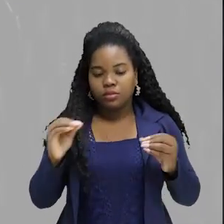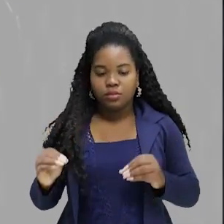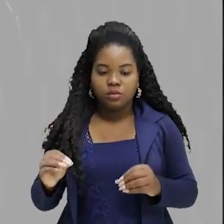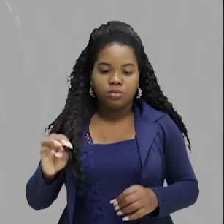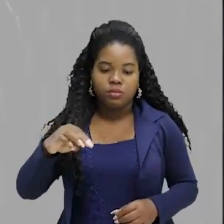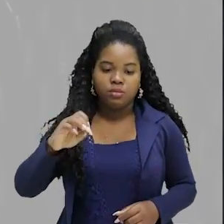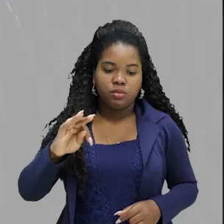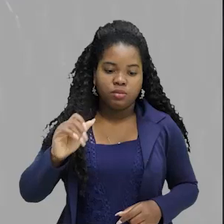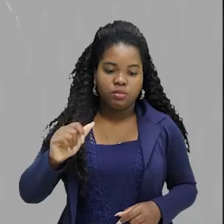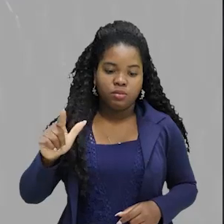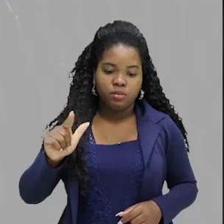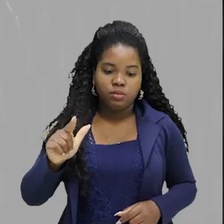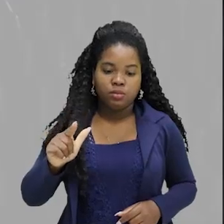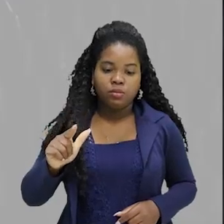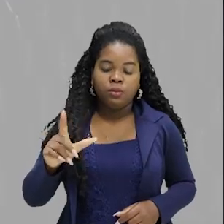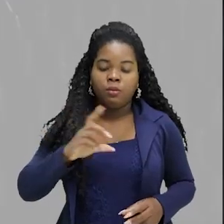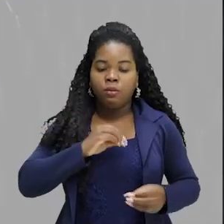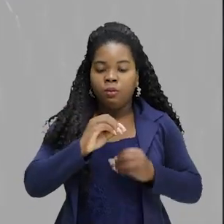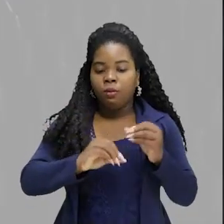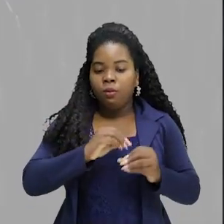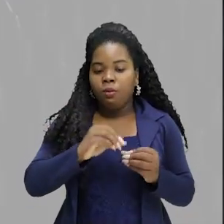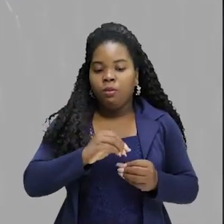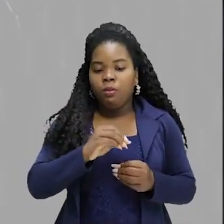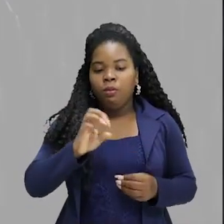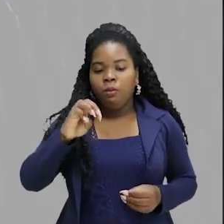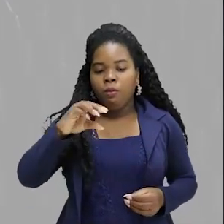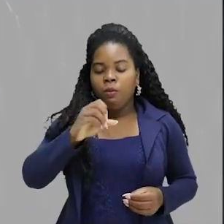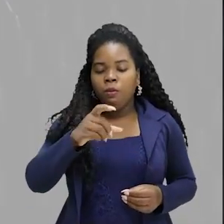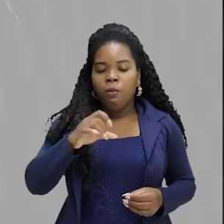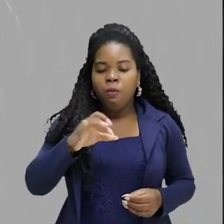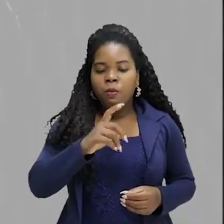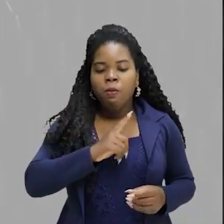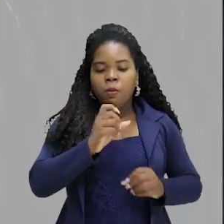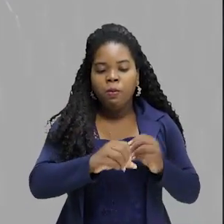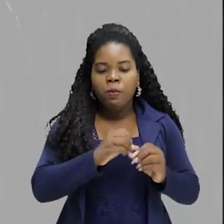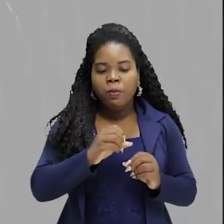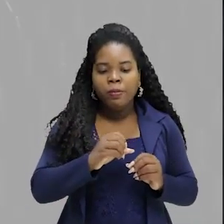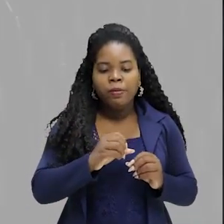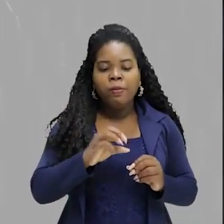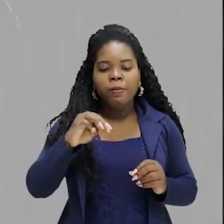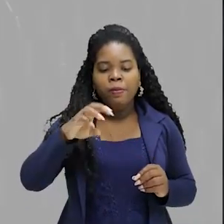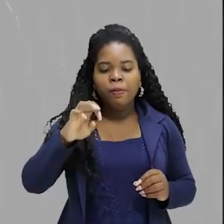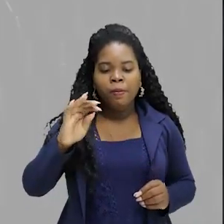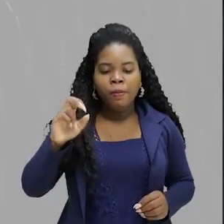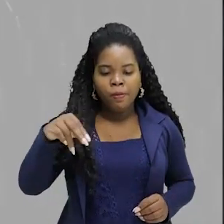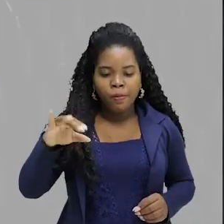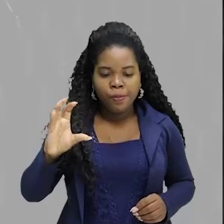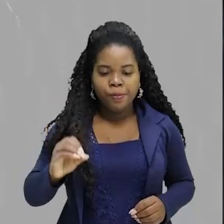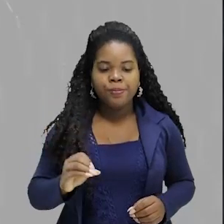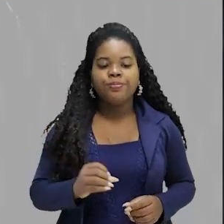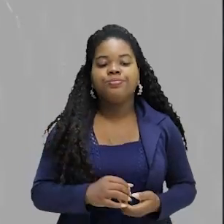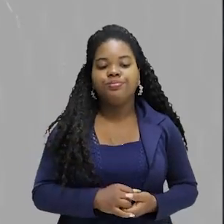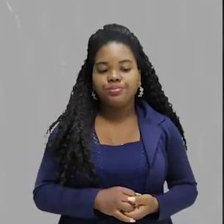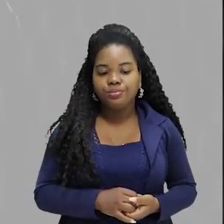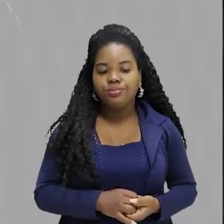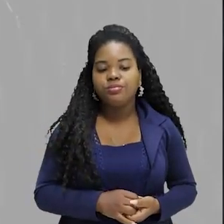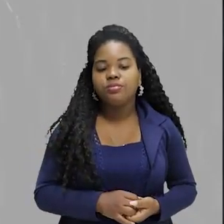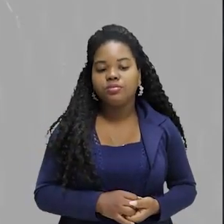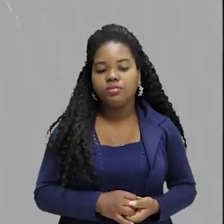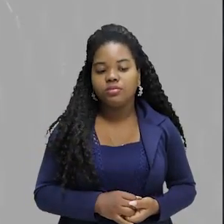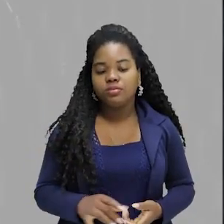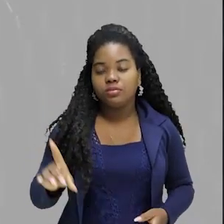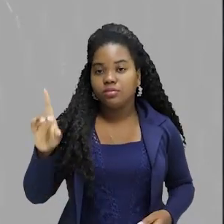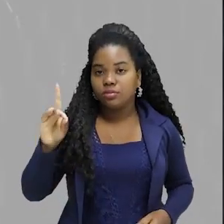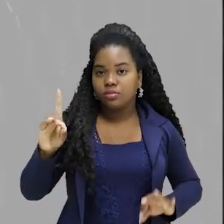o metanal, se o metanal sofre oxidação, ele vai gerar ácido metanóico. Então, ácido